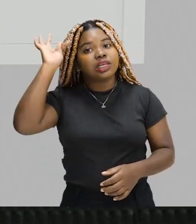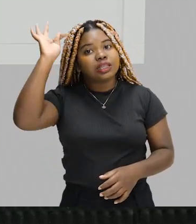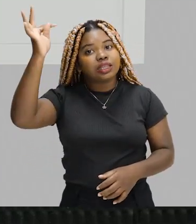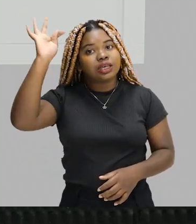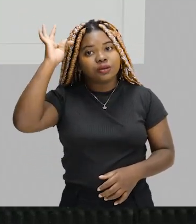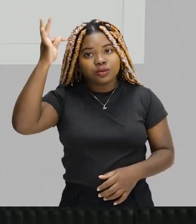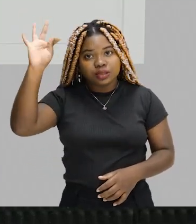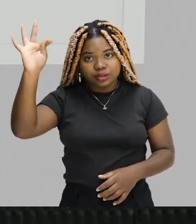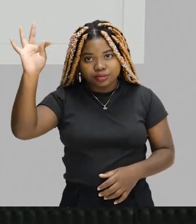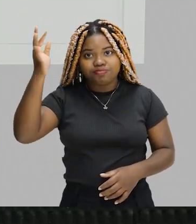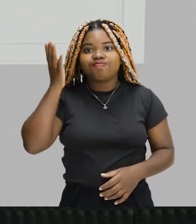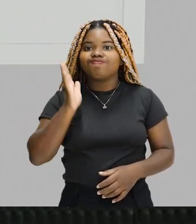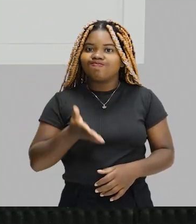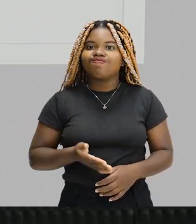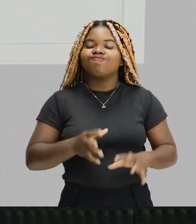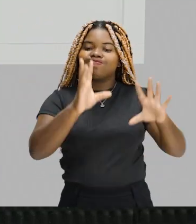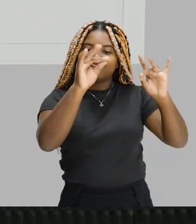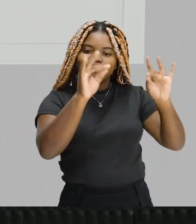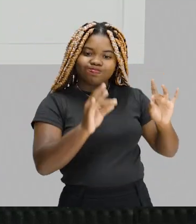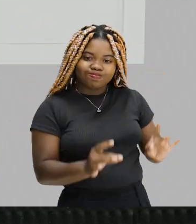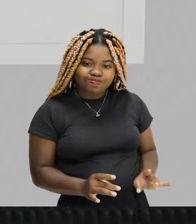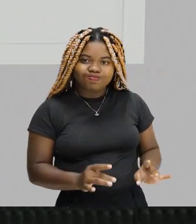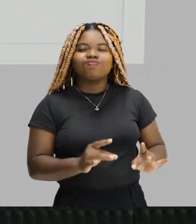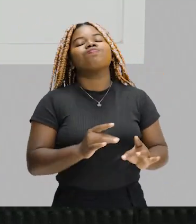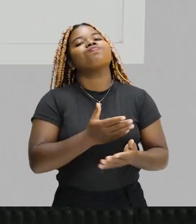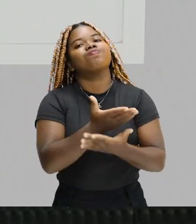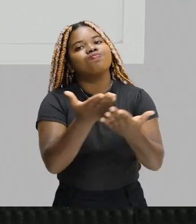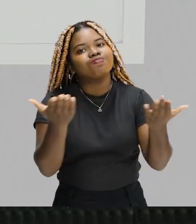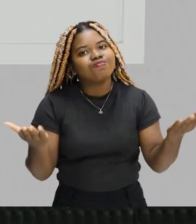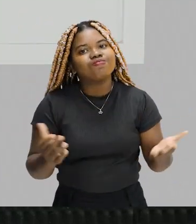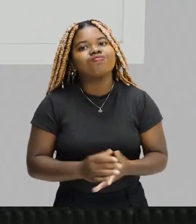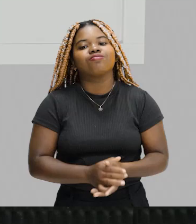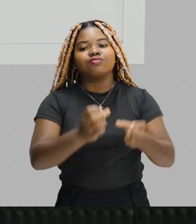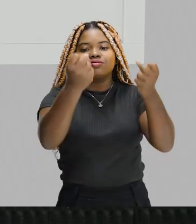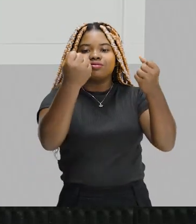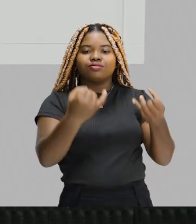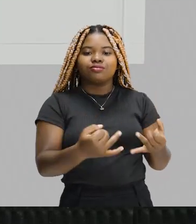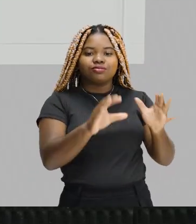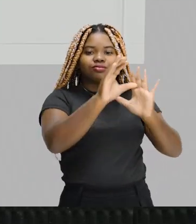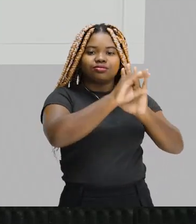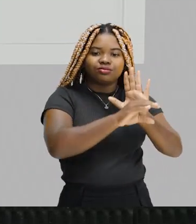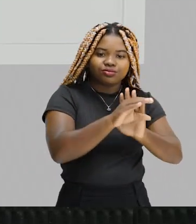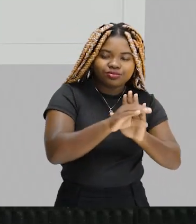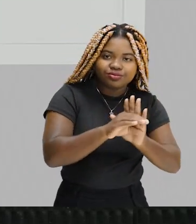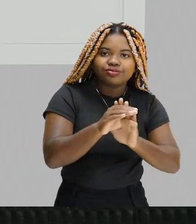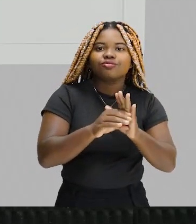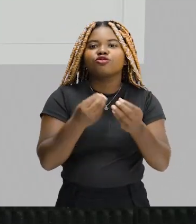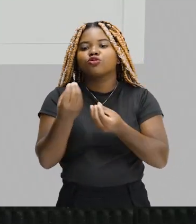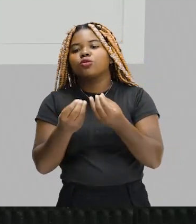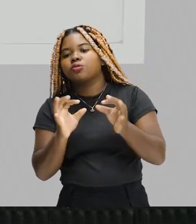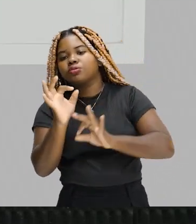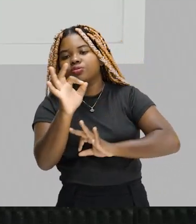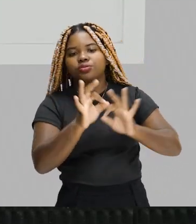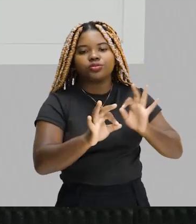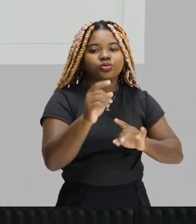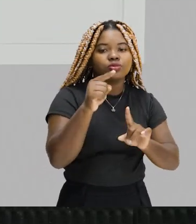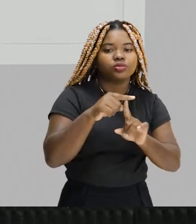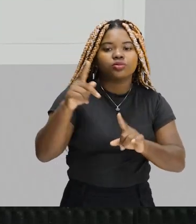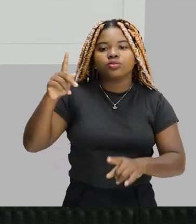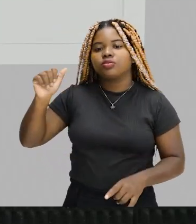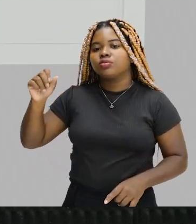reproduzida, tá certo? Falamos do que é o modelo padrão, de como é que ele está organizado, como é que ele está